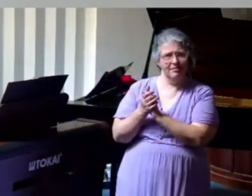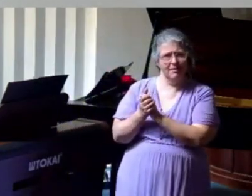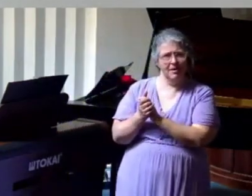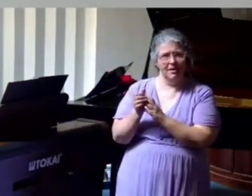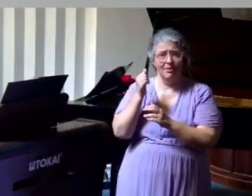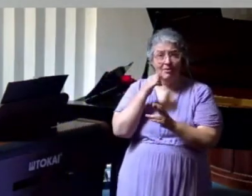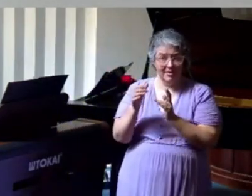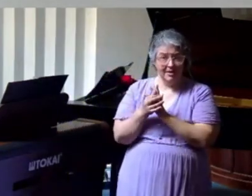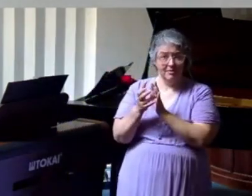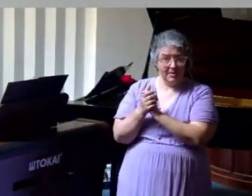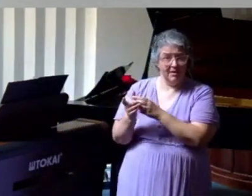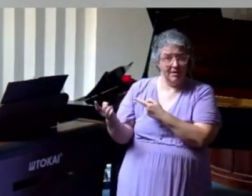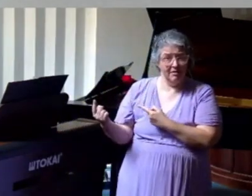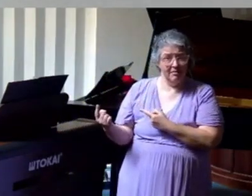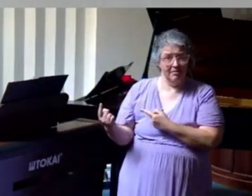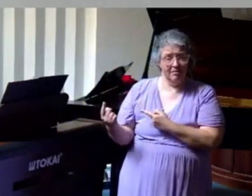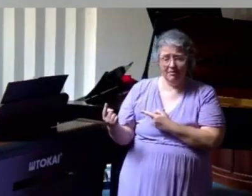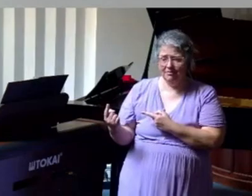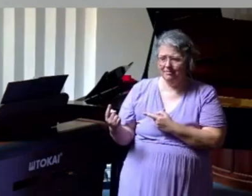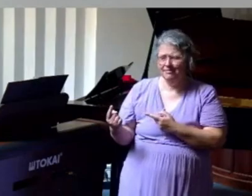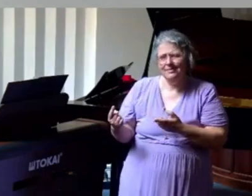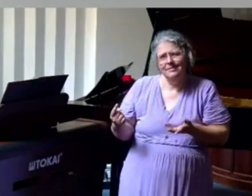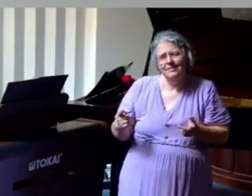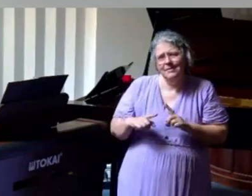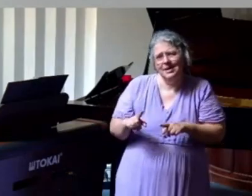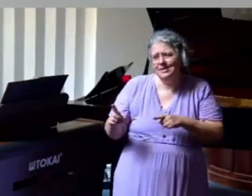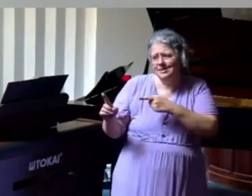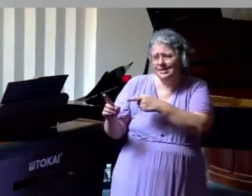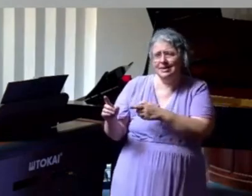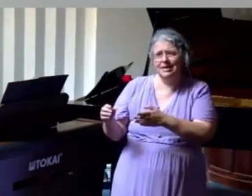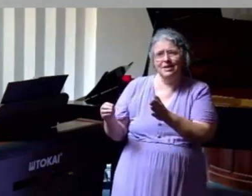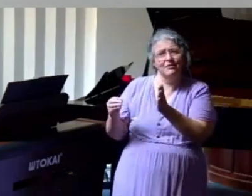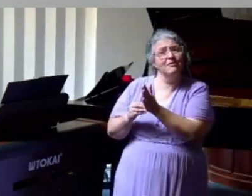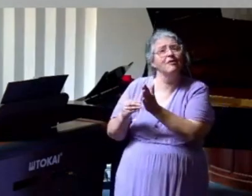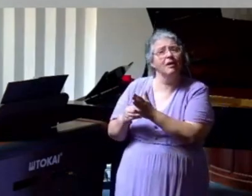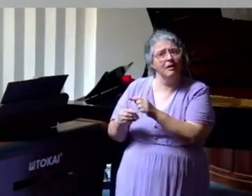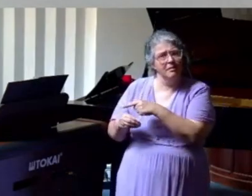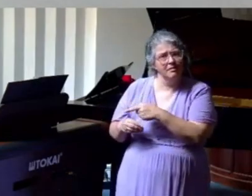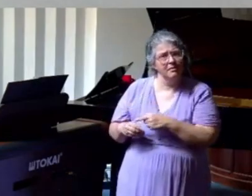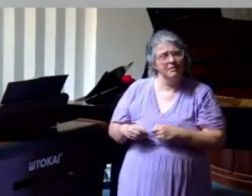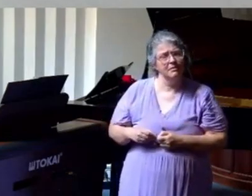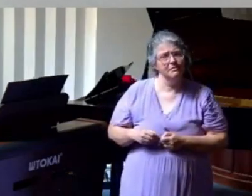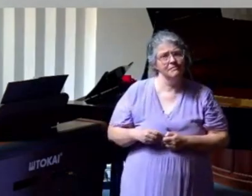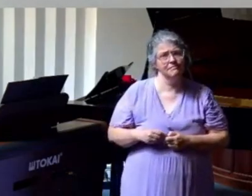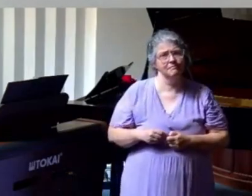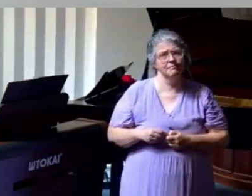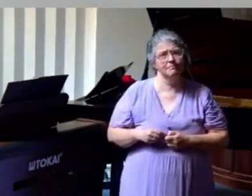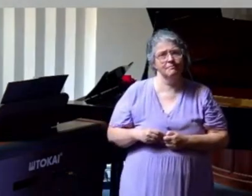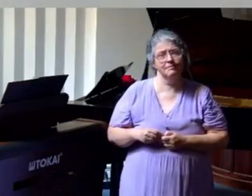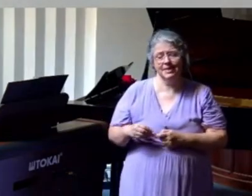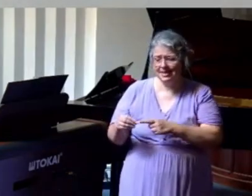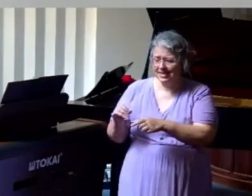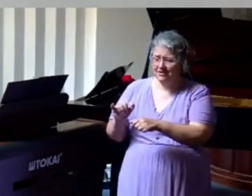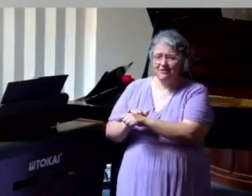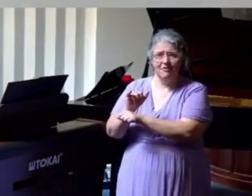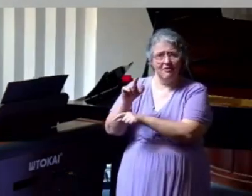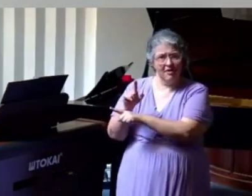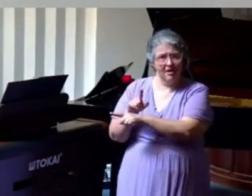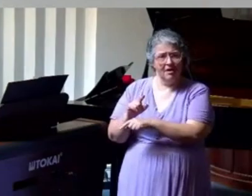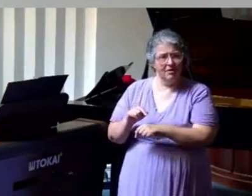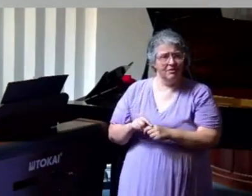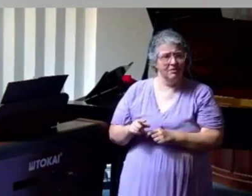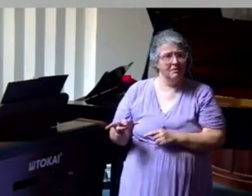não estiver, se ele não vier, eu dependo de quem para viver a minha expressão de